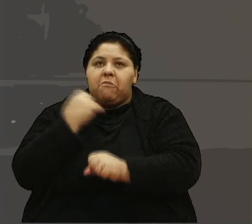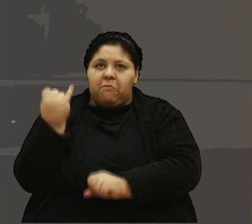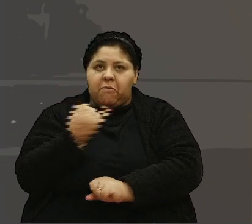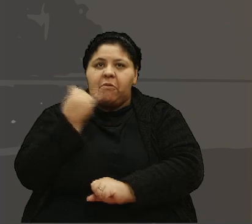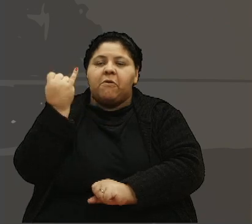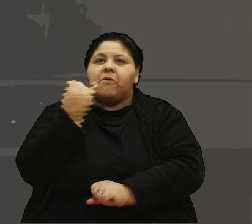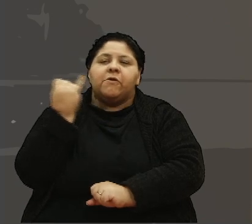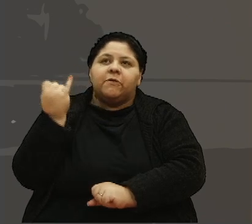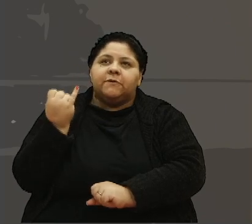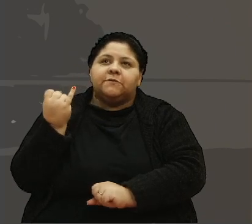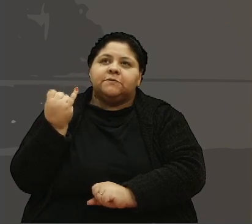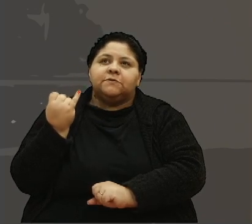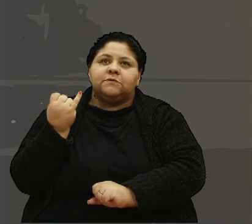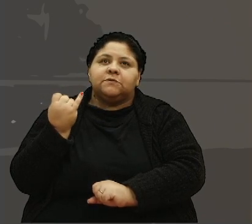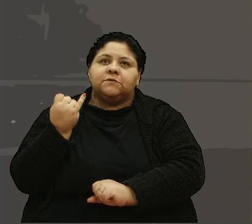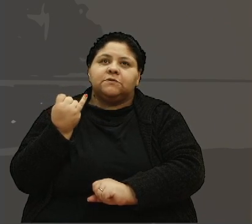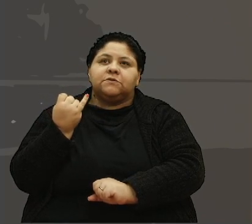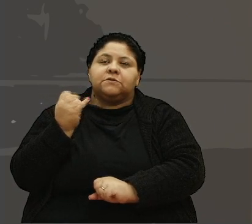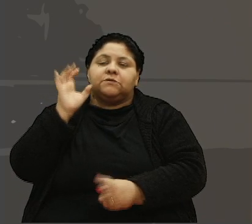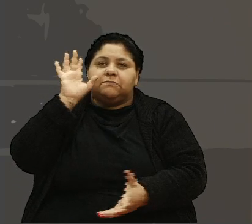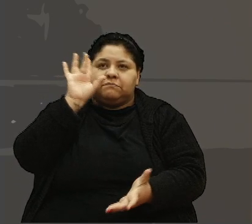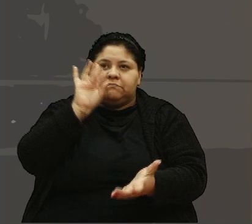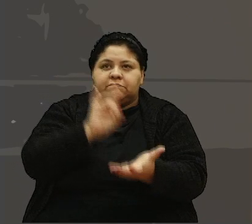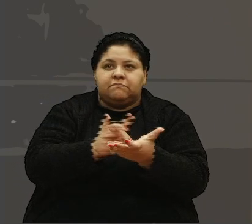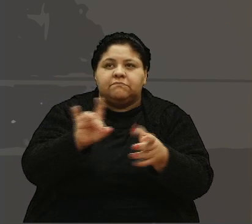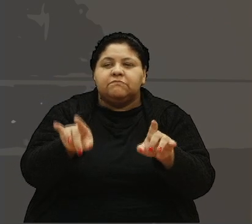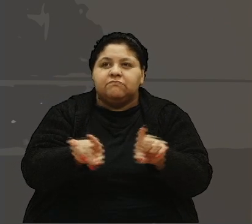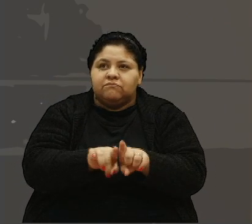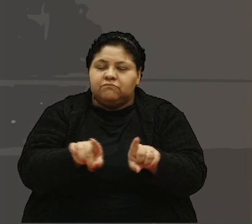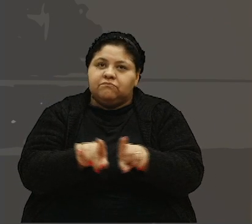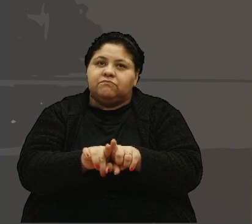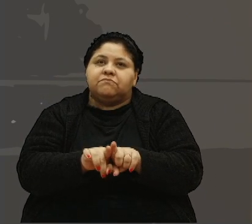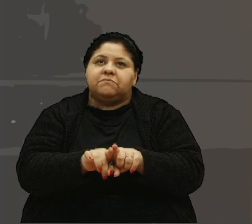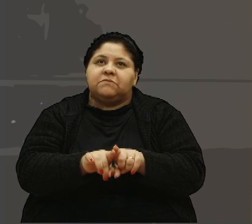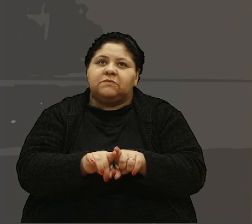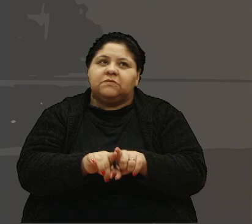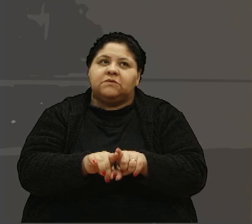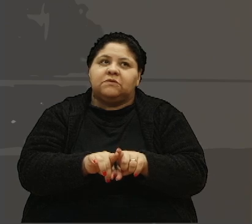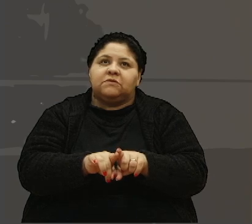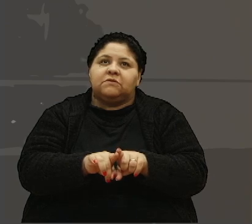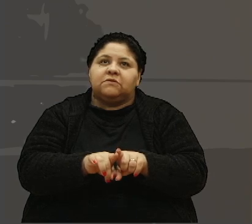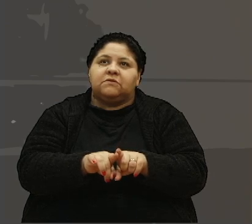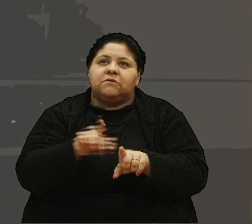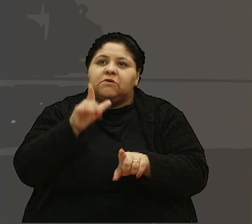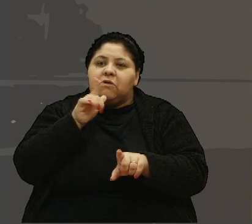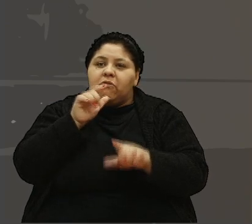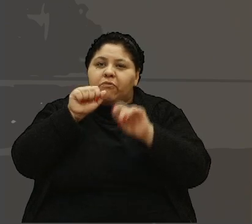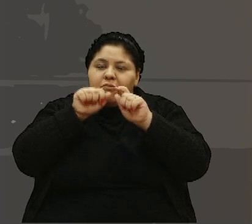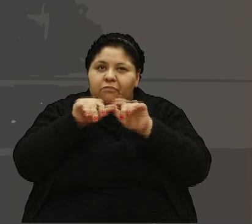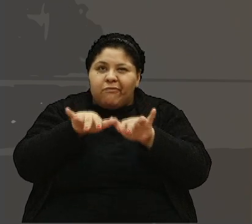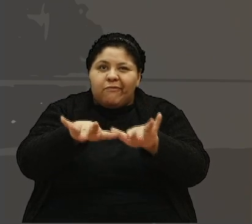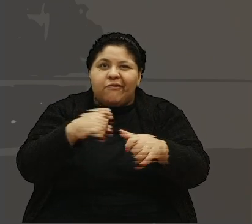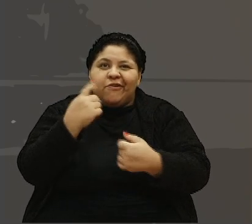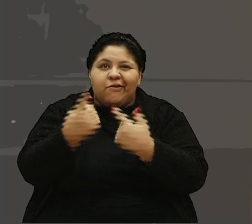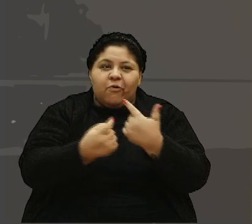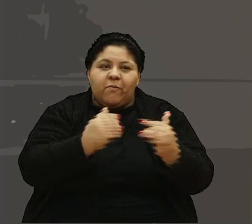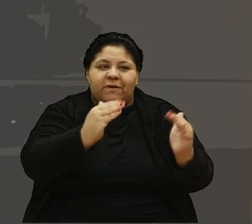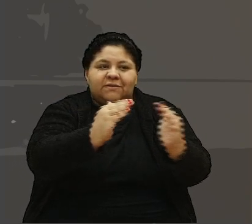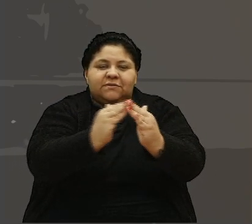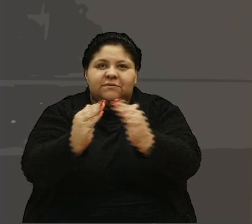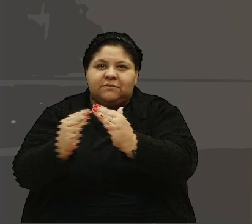está sendo executada, também que proporcionava alagamento em algumas